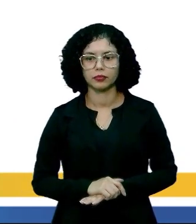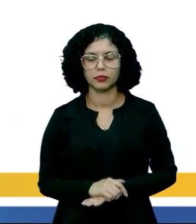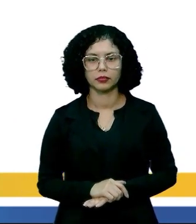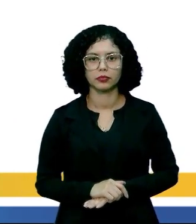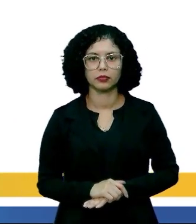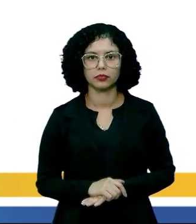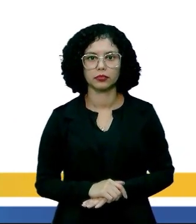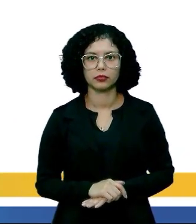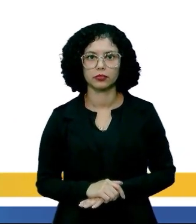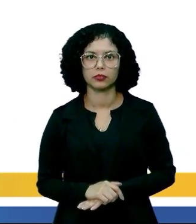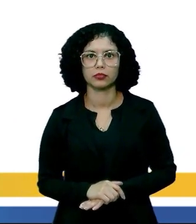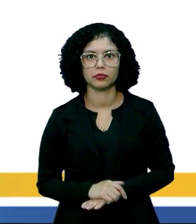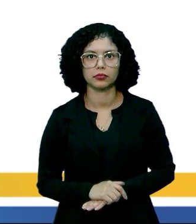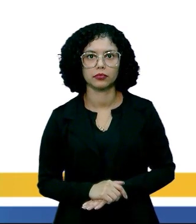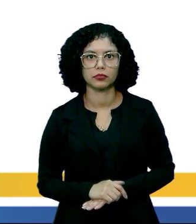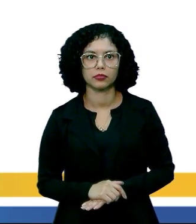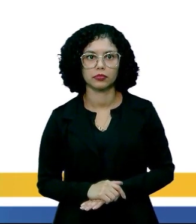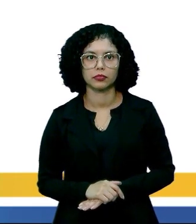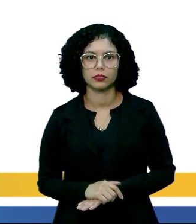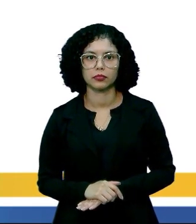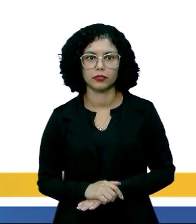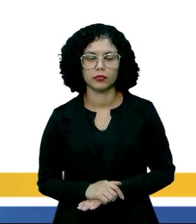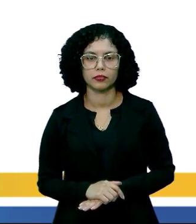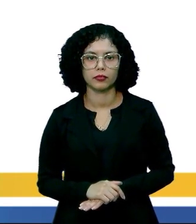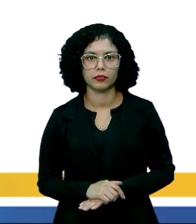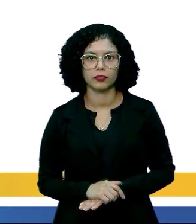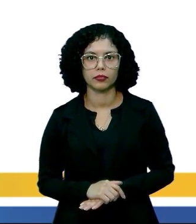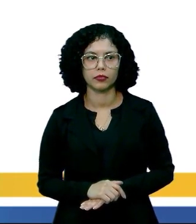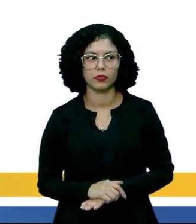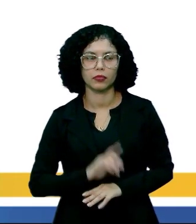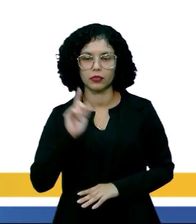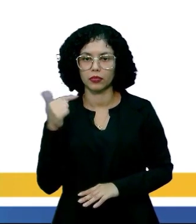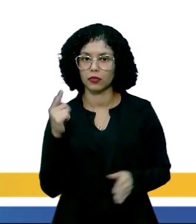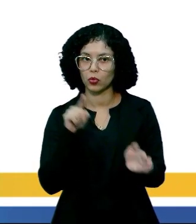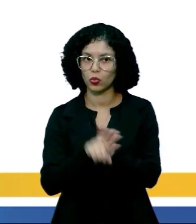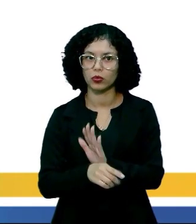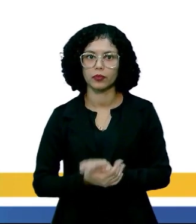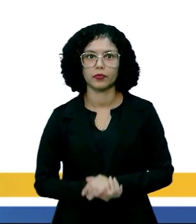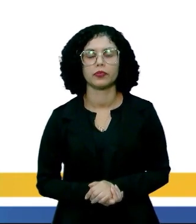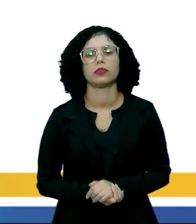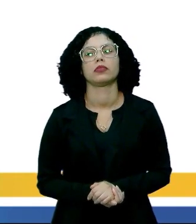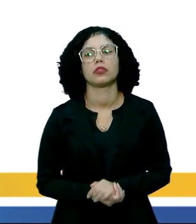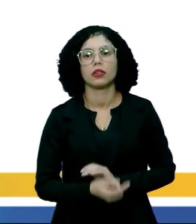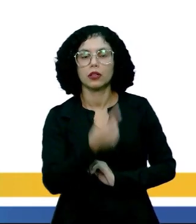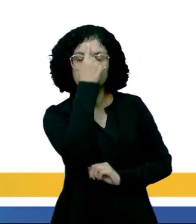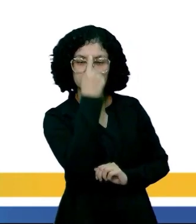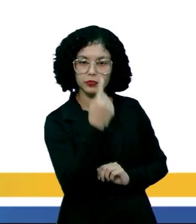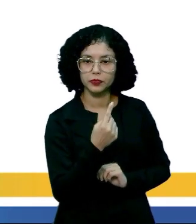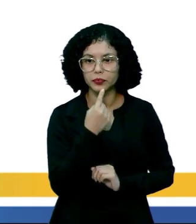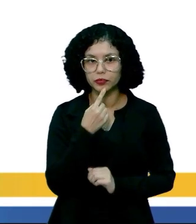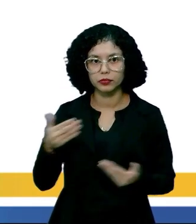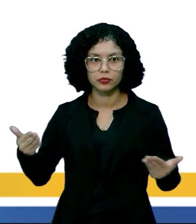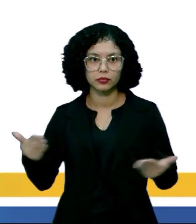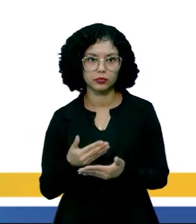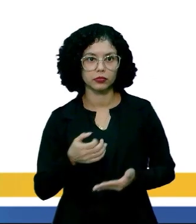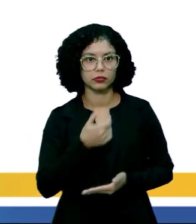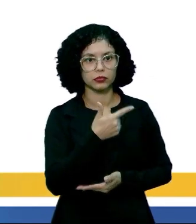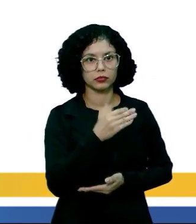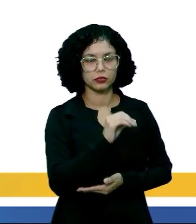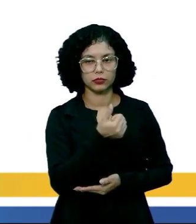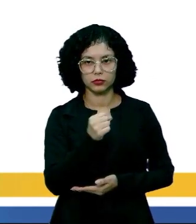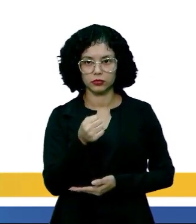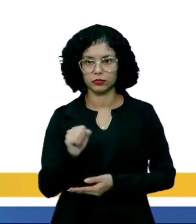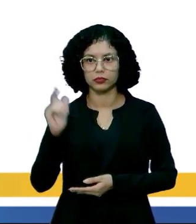né? Que é essa que eu acabei de explicar. Bom, vamos para a próxima questão? Essa é uma questão recente também, temos